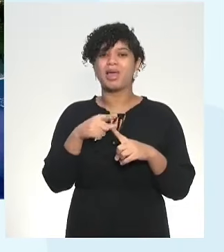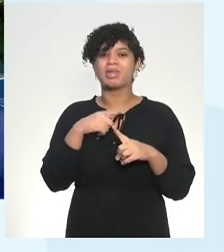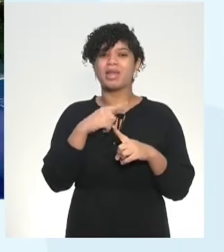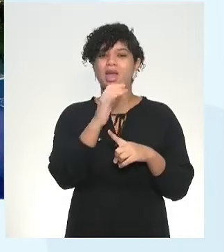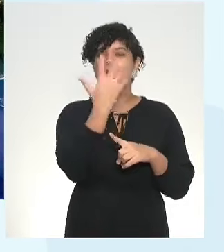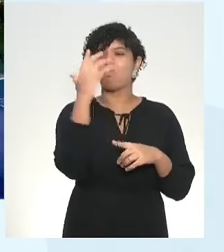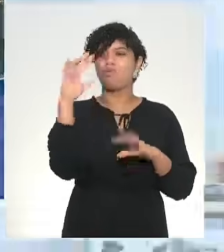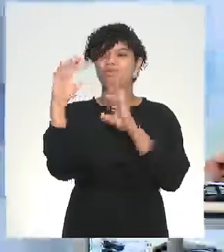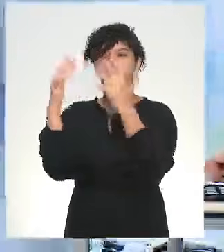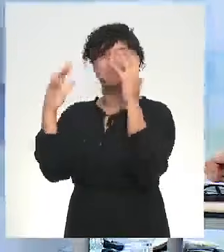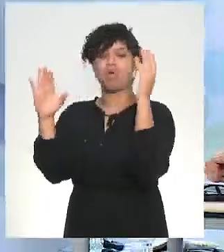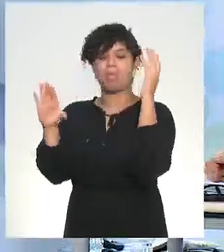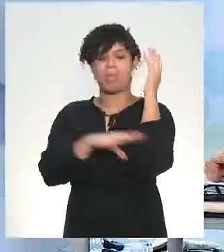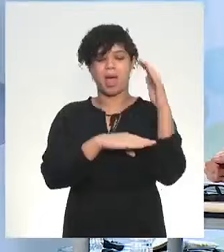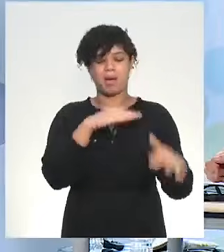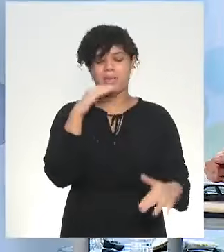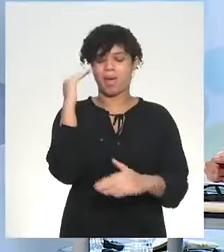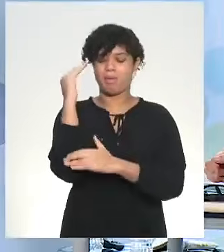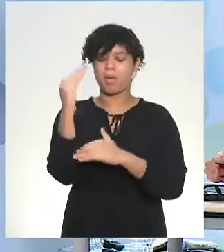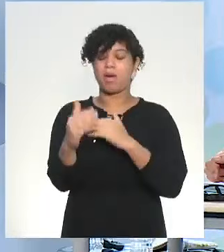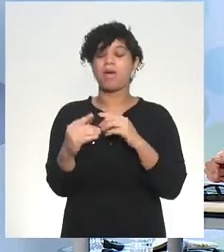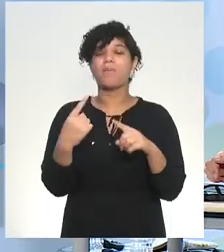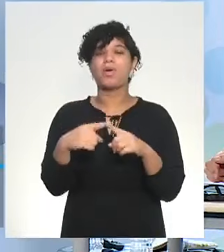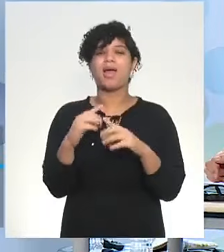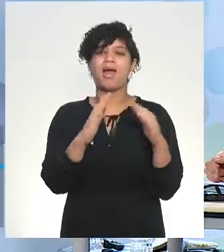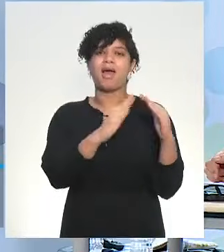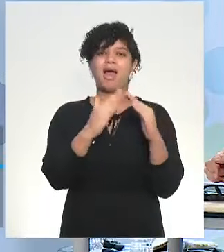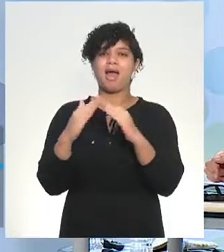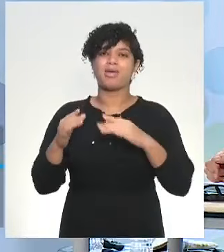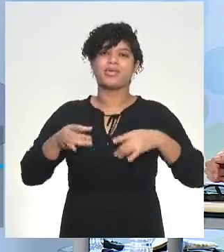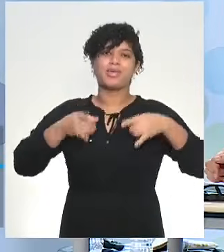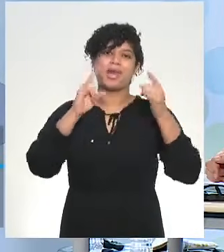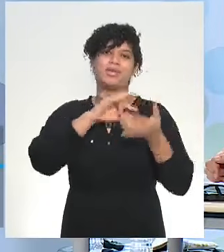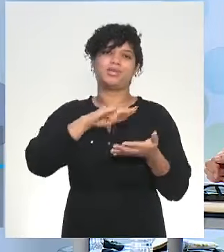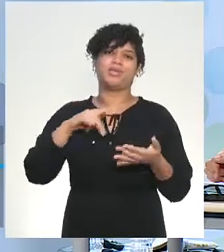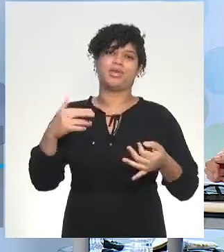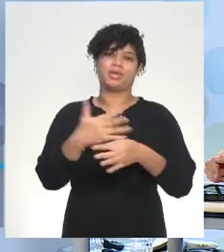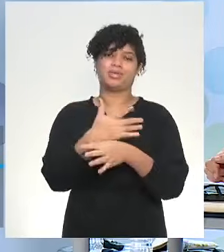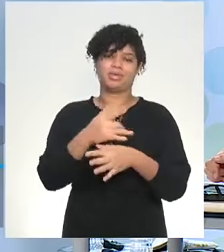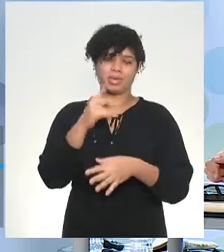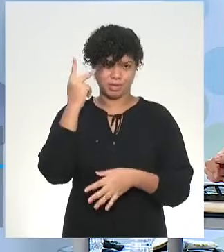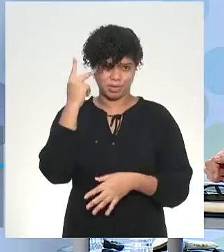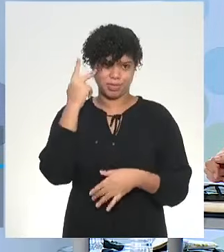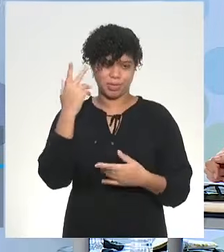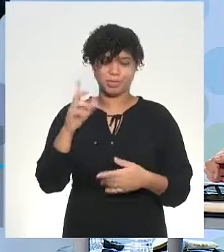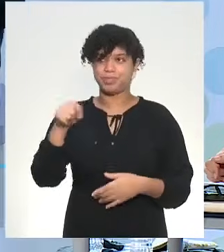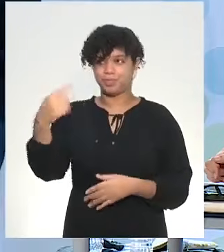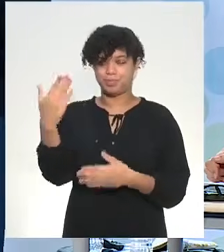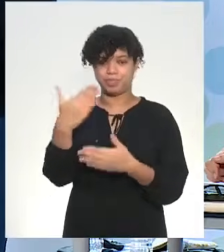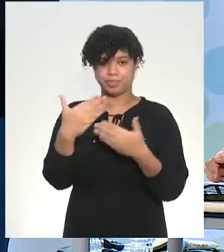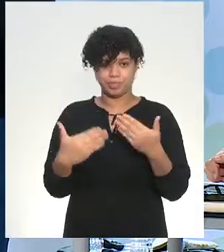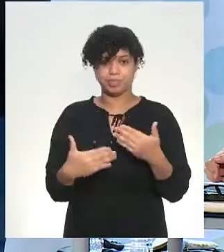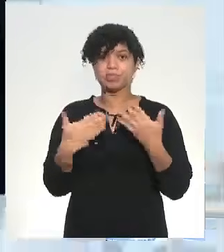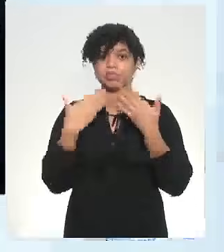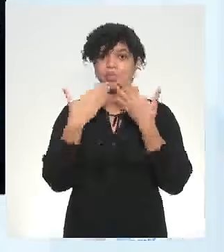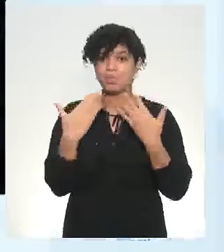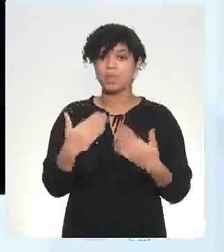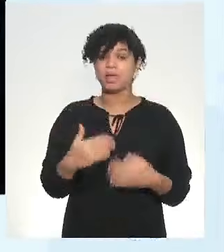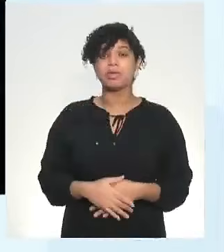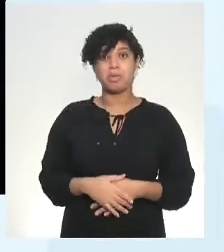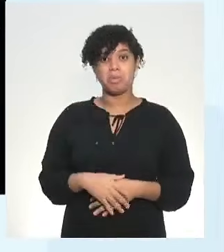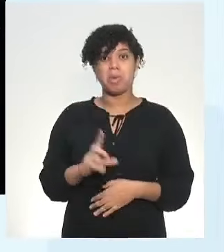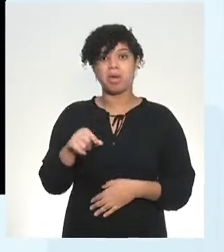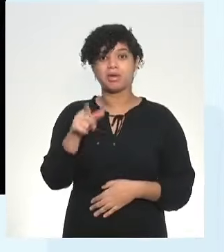da urbanização que nós temos na cidade de São Paulo. Vamos lá para a próxima imagem. Essa imagem é extremamente